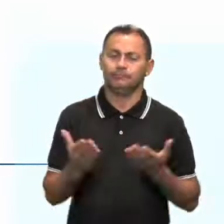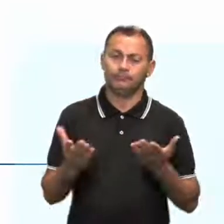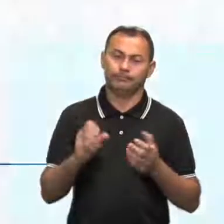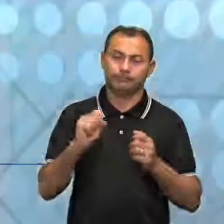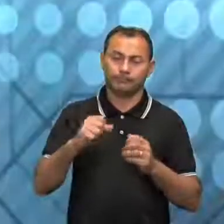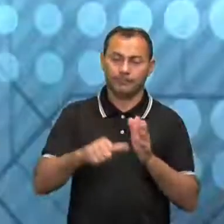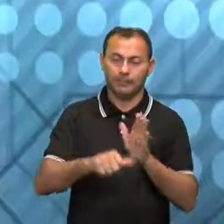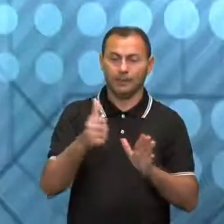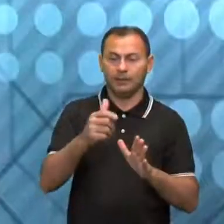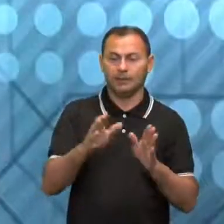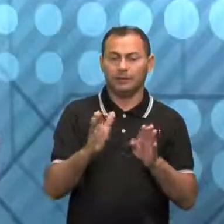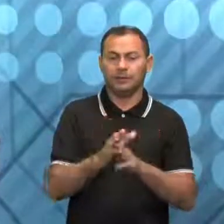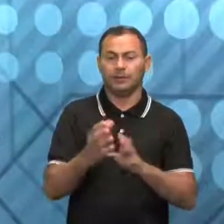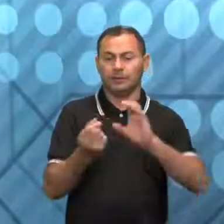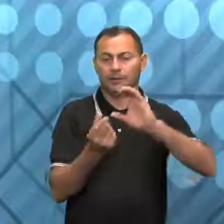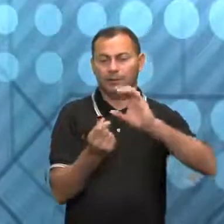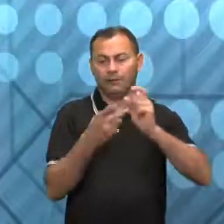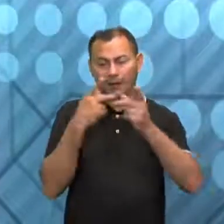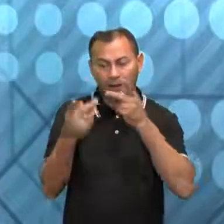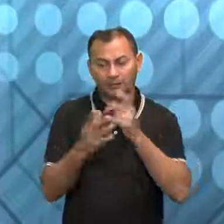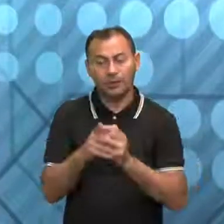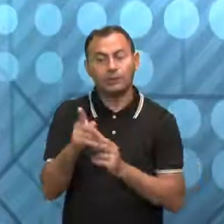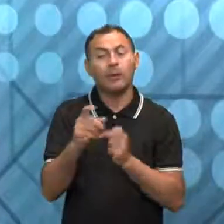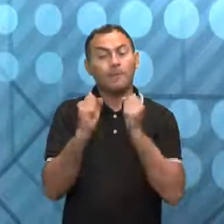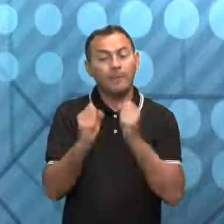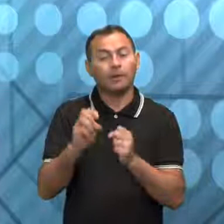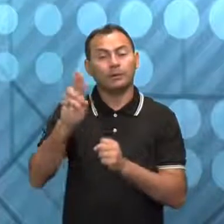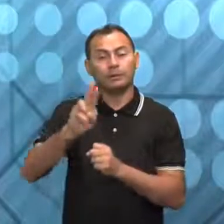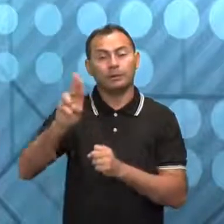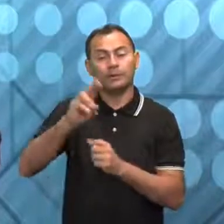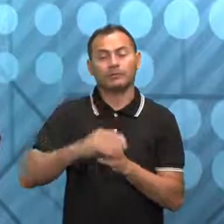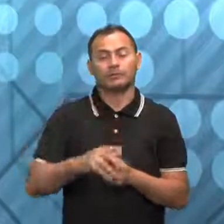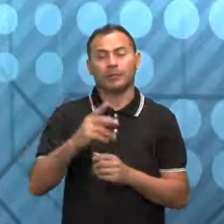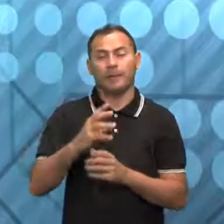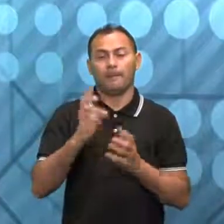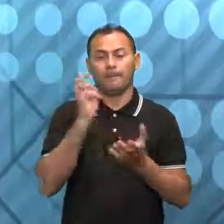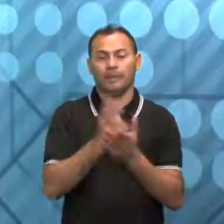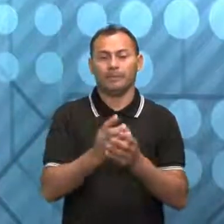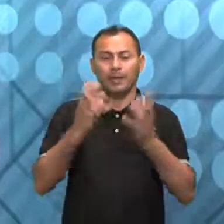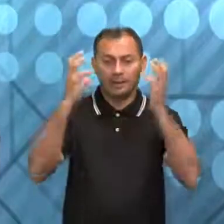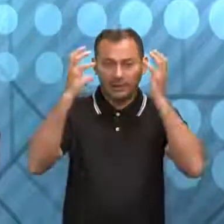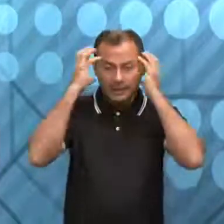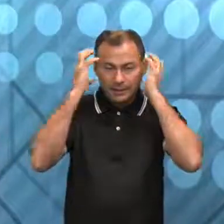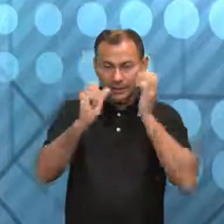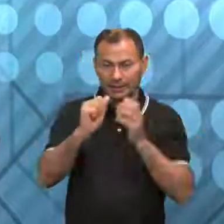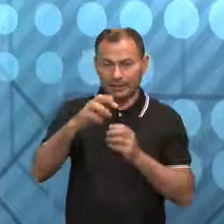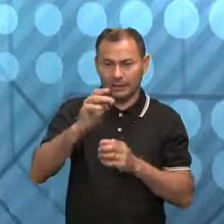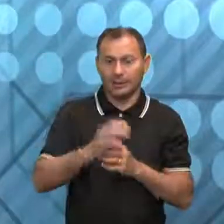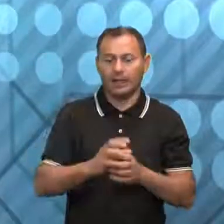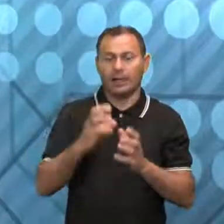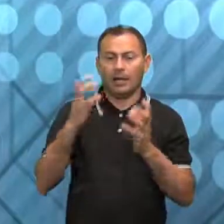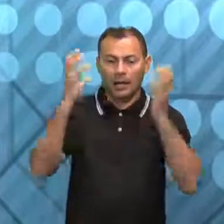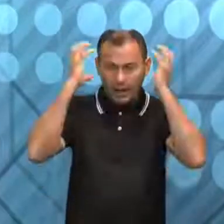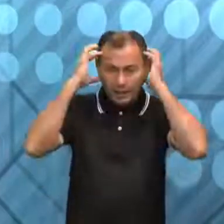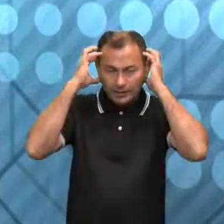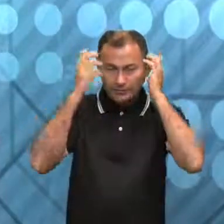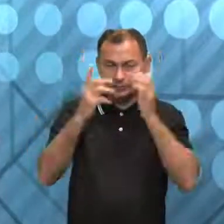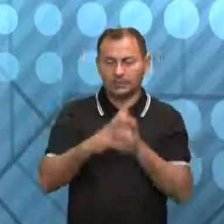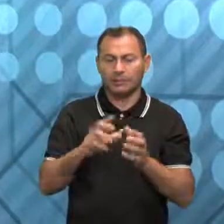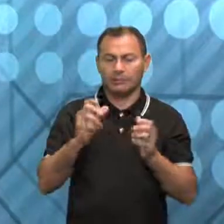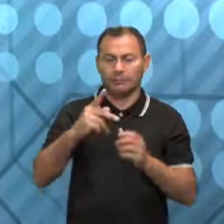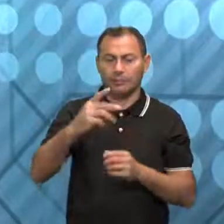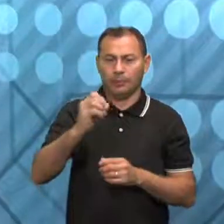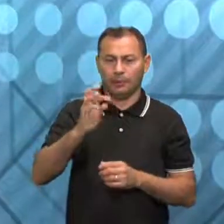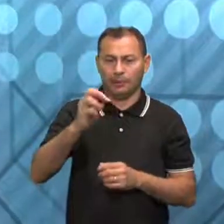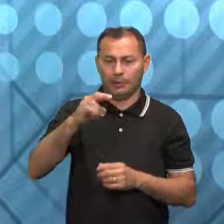assim que primeiro você vai chegar para o seu cliente e vai falar, você pode utilizar a sua mesma antena. Você tem a sua rádio tem uma